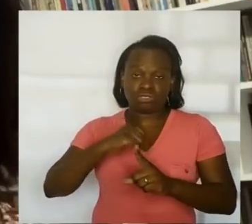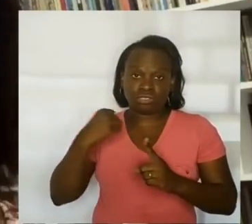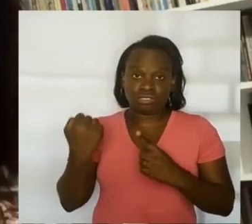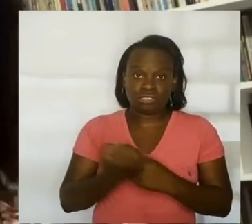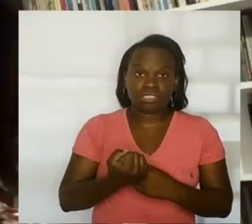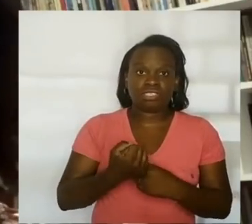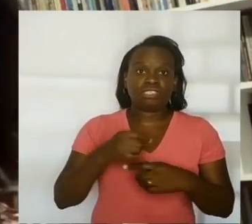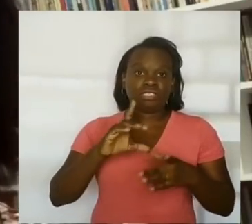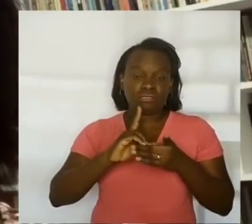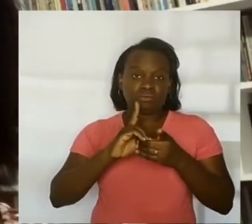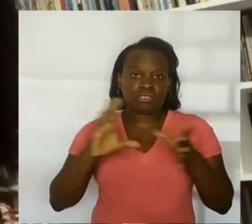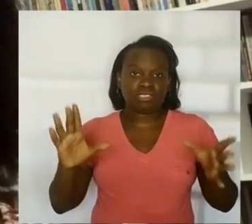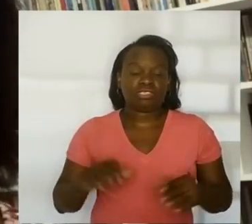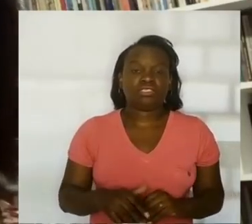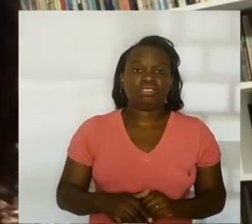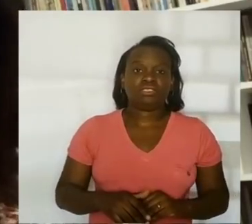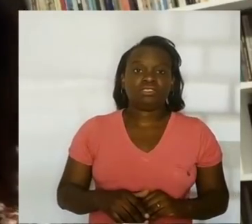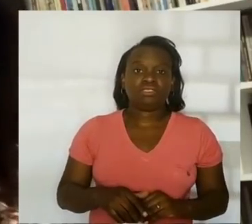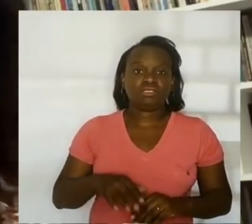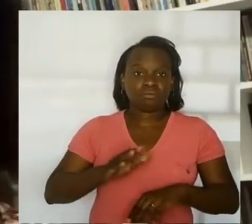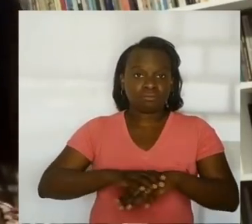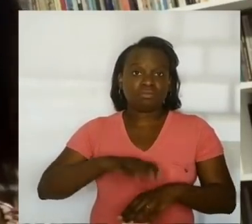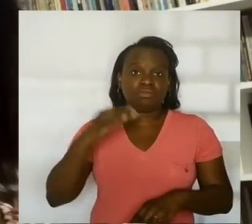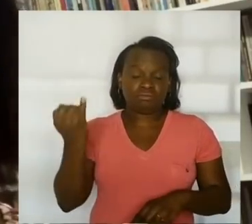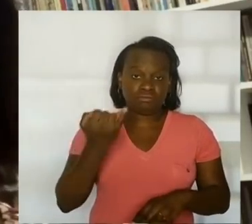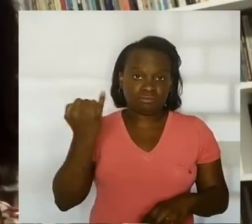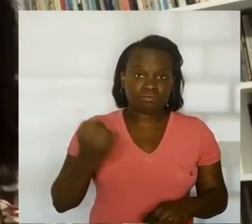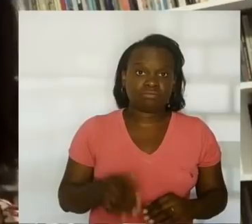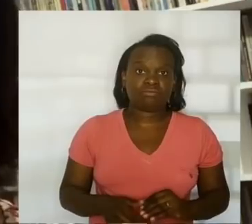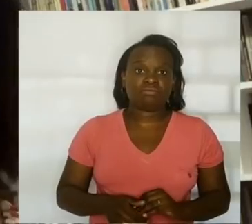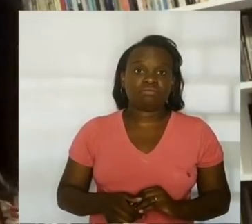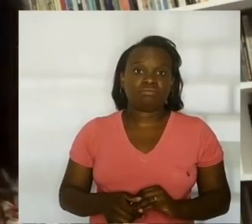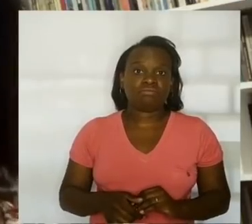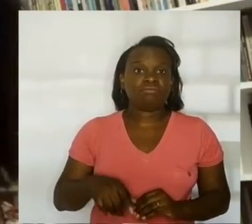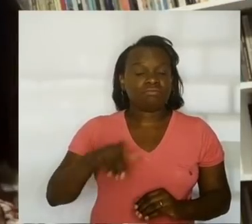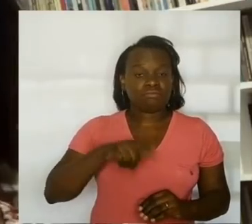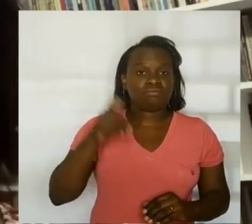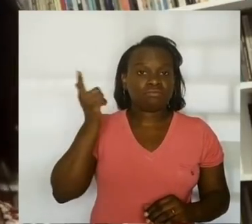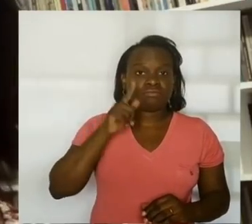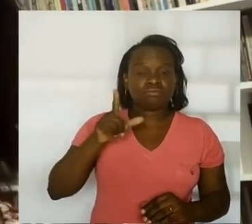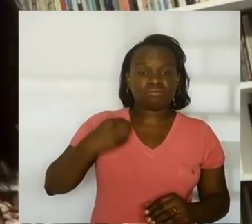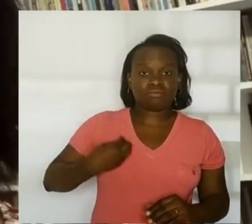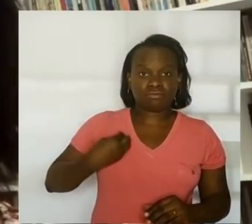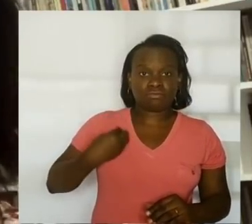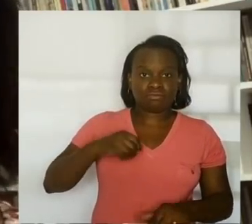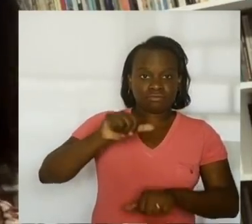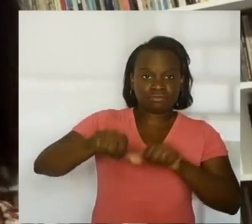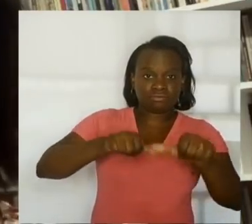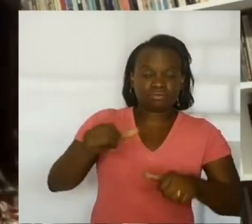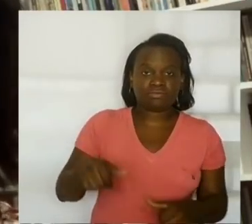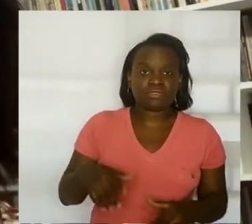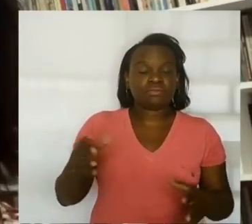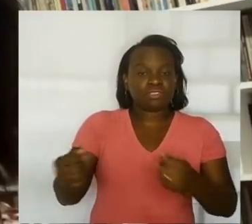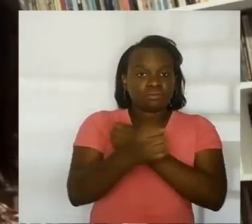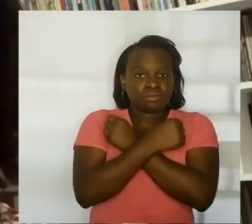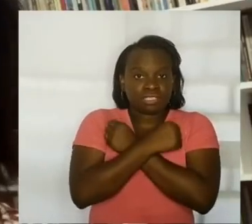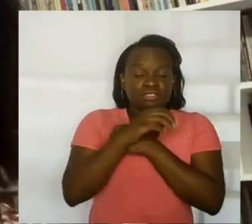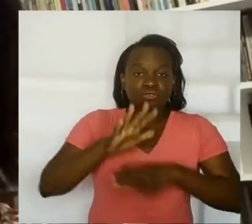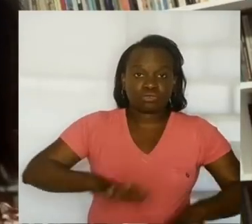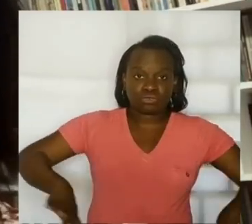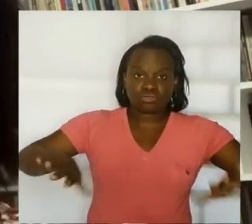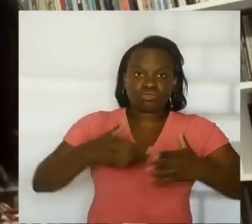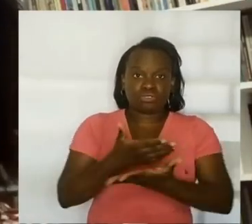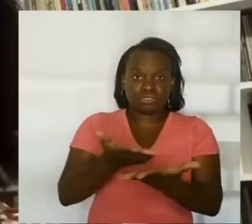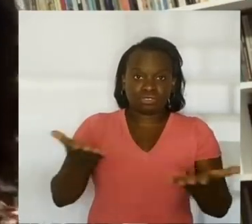sociedade mais democrática, mais igualitária, com mais inclusão social. Meu grande abraço a todos e